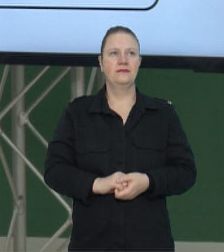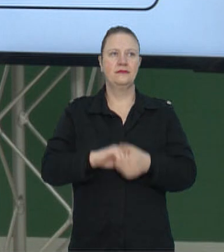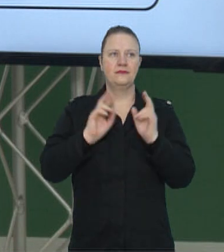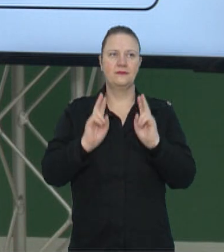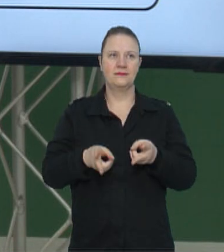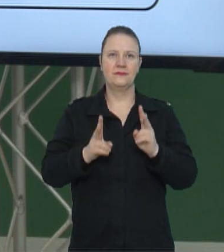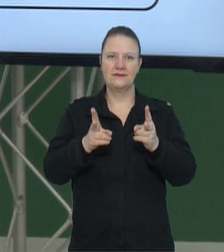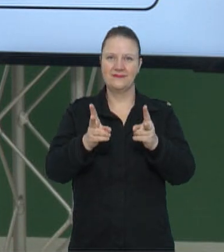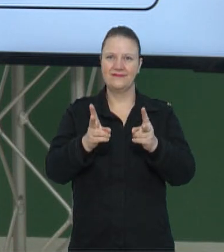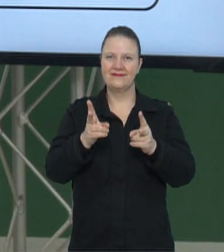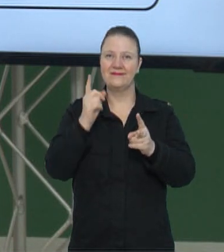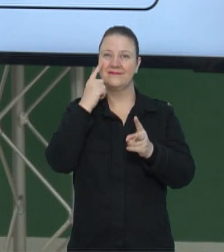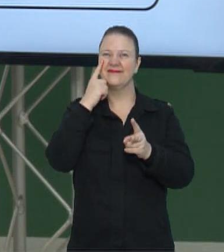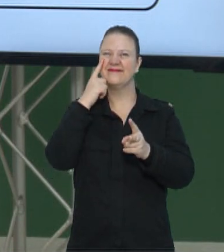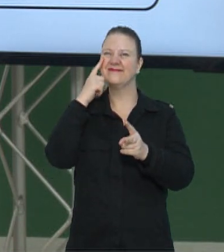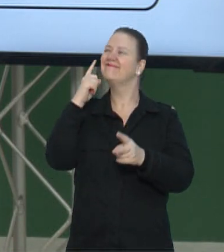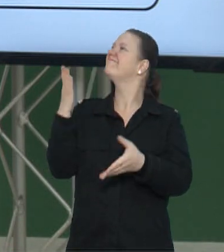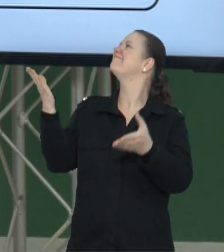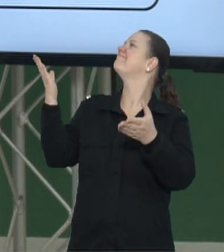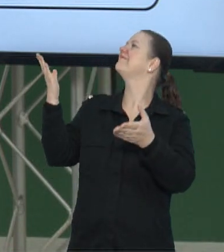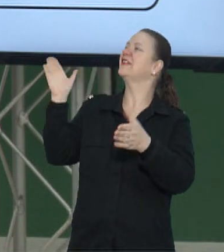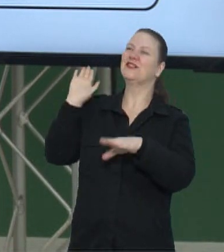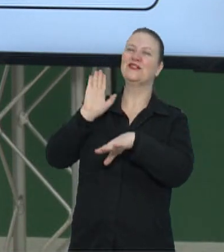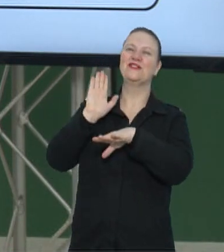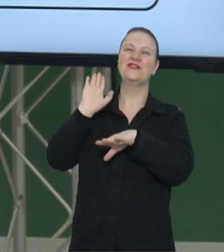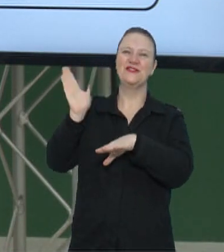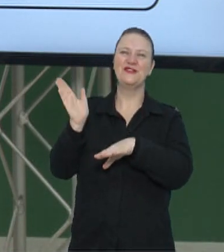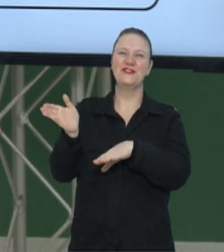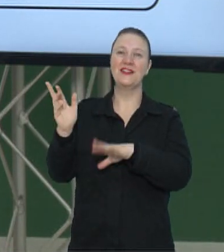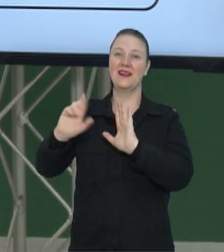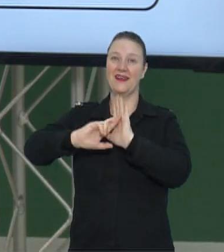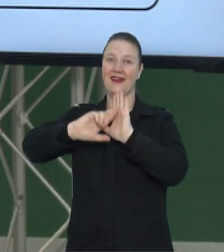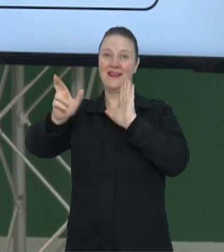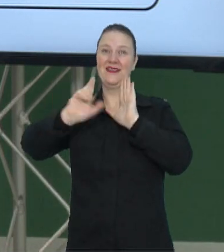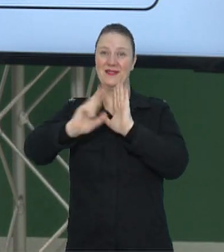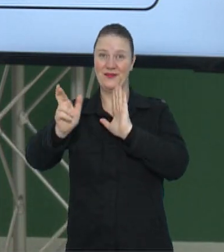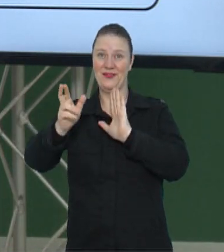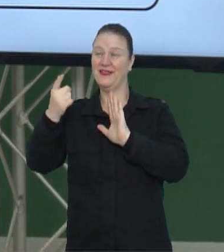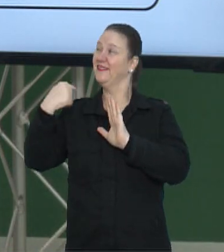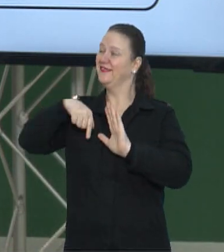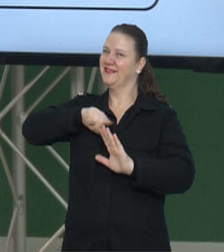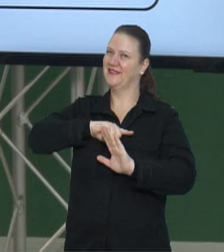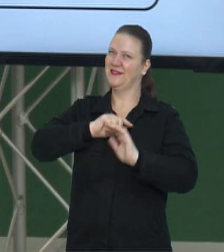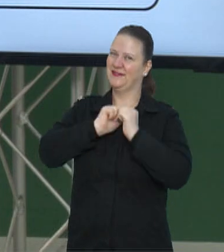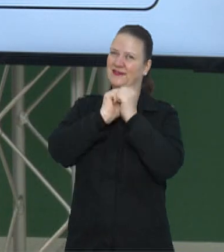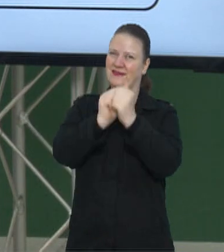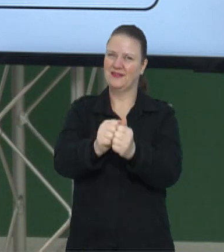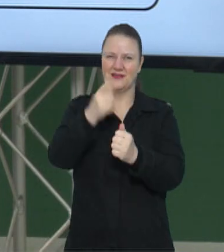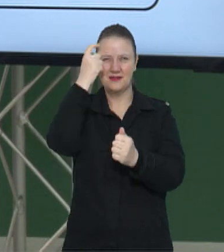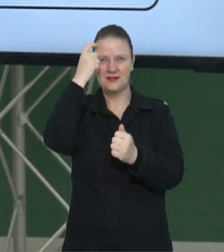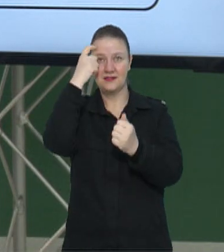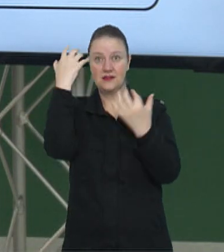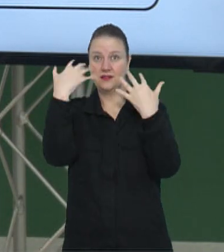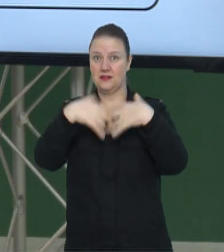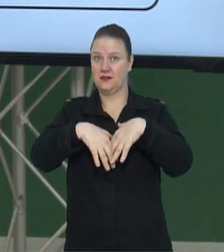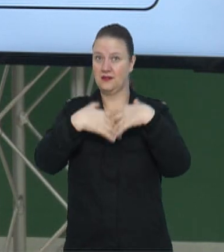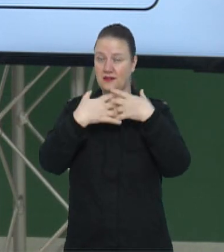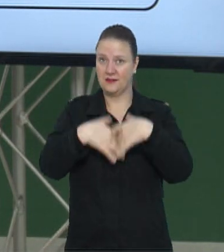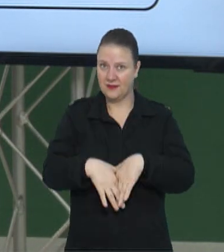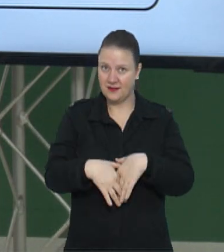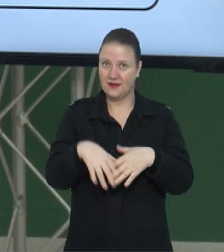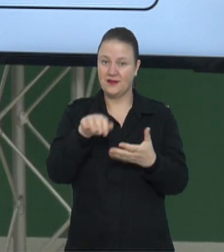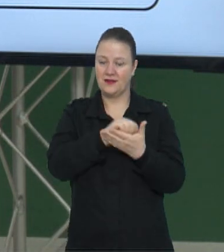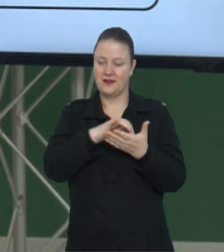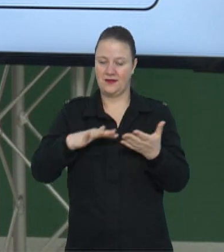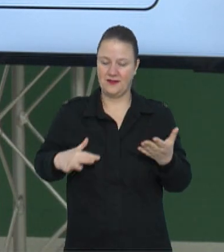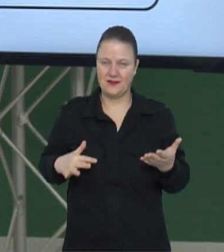Continuando lá, então, opa, aqui já tem a resposta, então vamos trabalhar junto qual era a ideia da gente refletir sobre essa